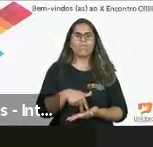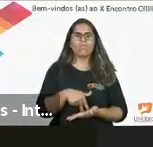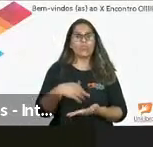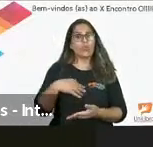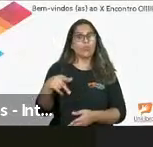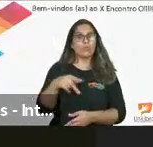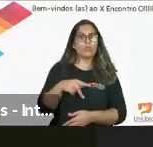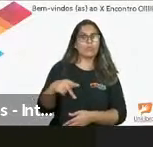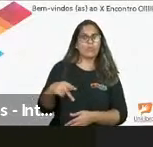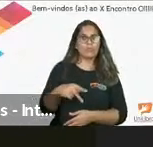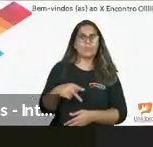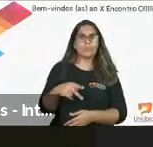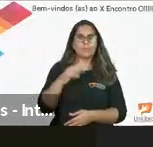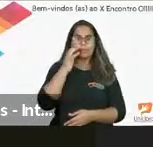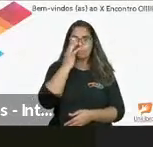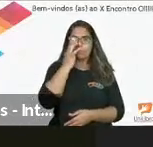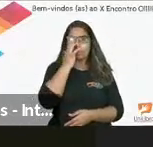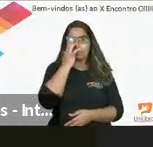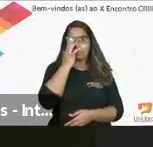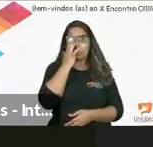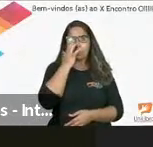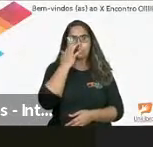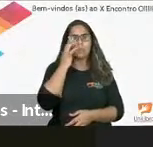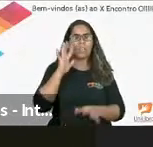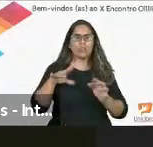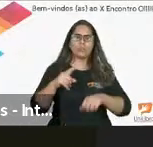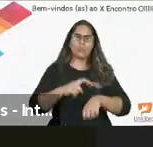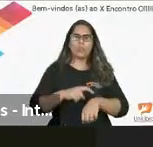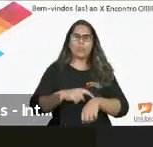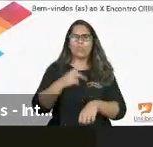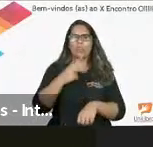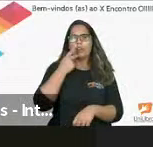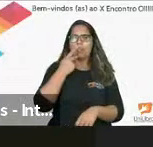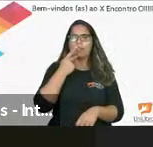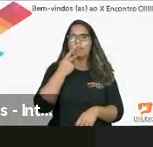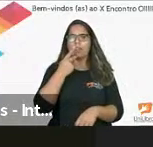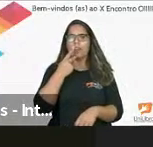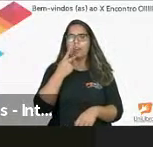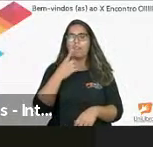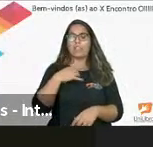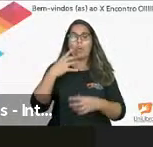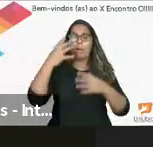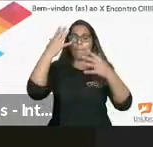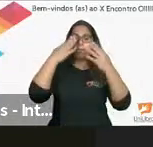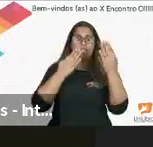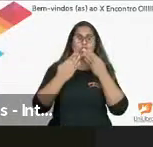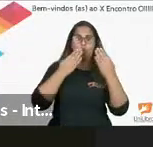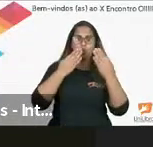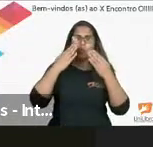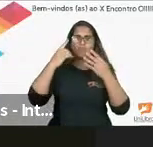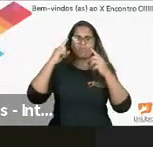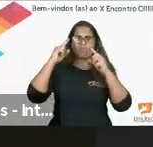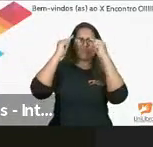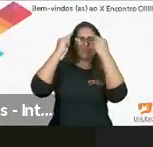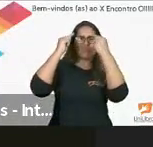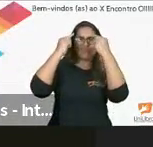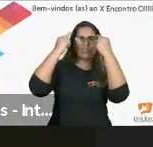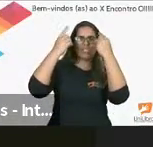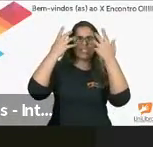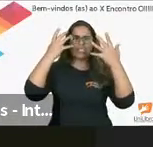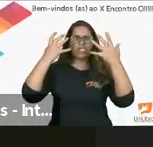professor. Mas, em alguns momentos, ele falava que teve uma tortura psicológica e,